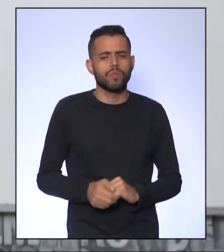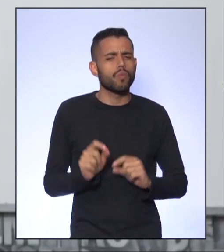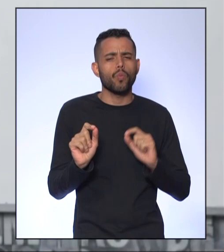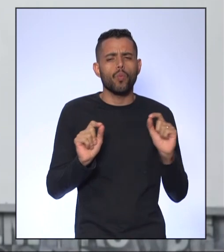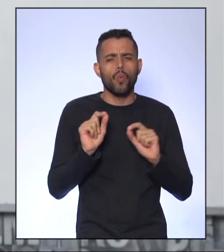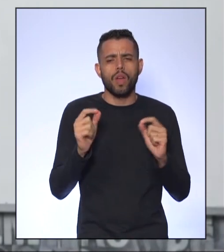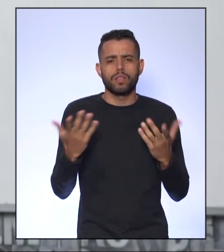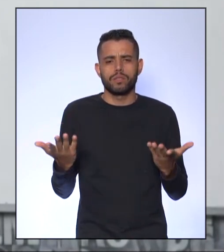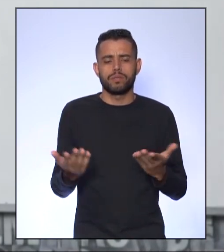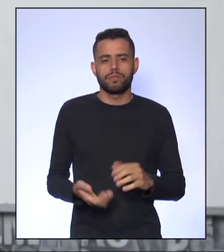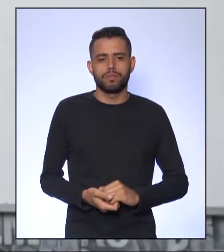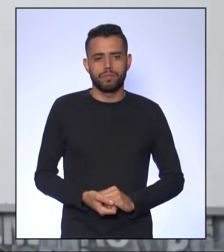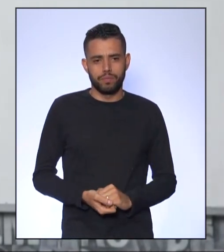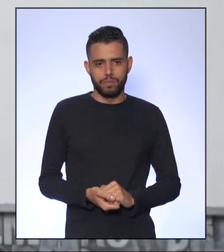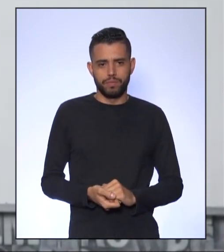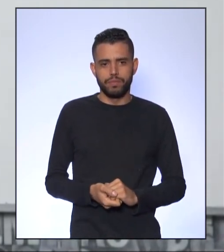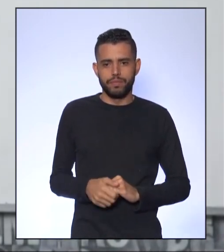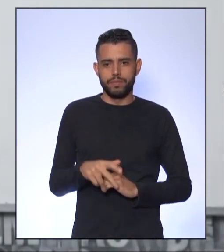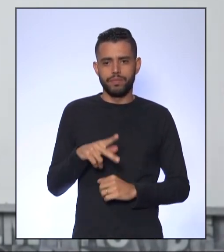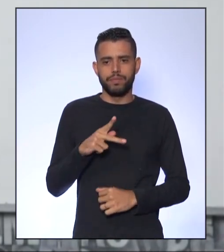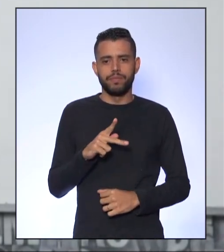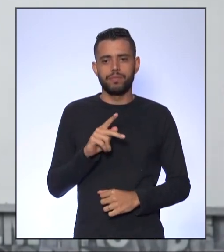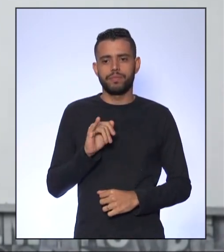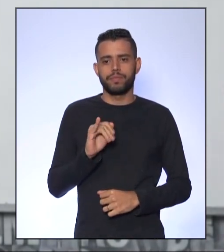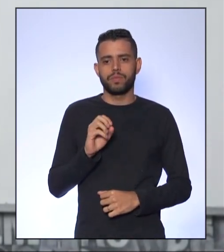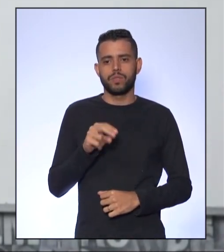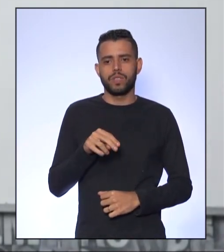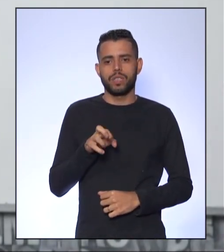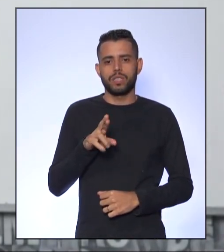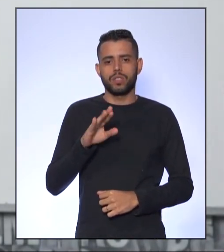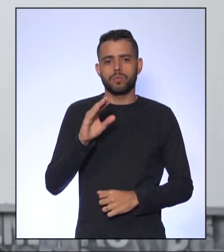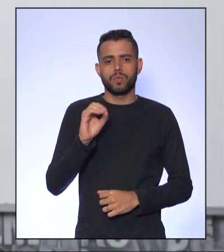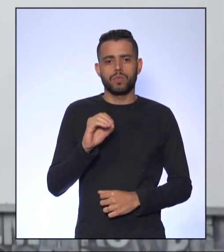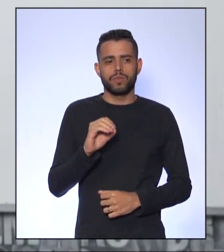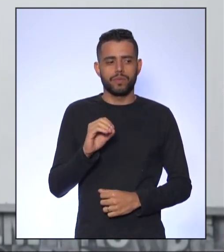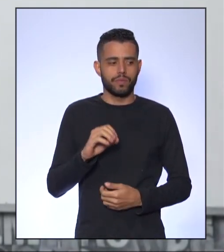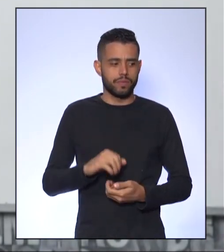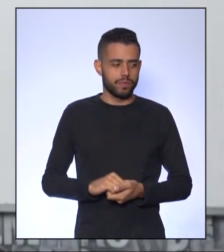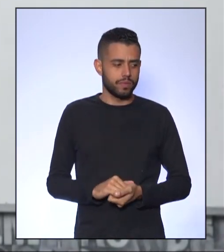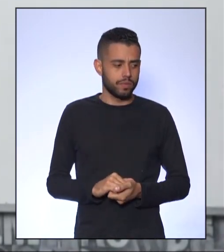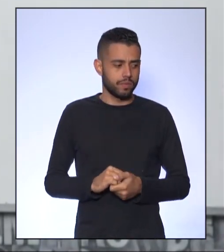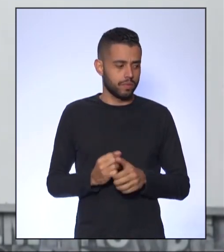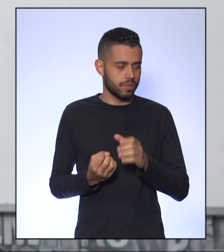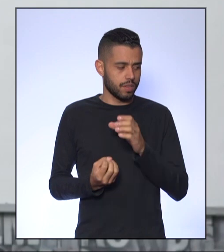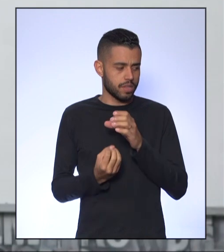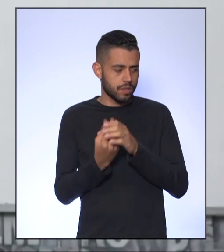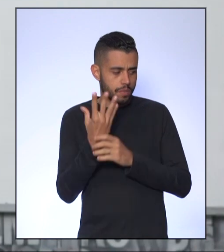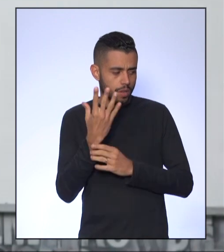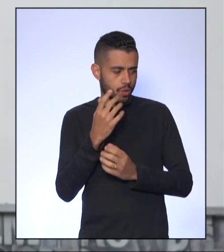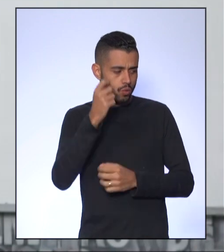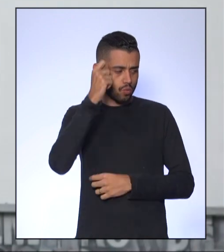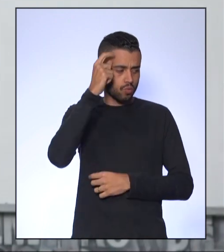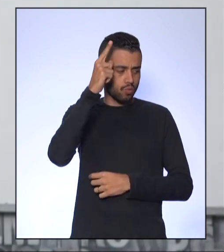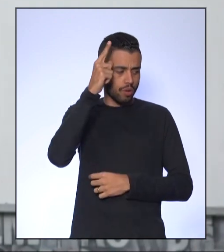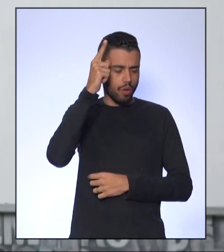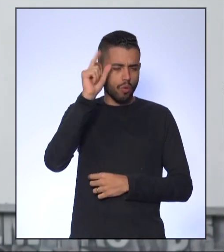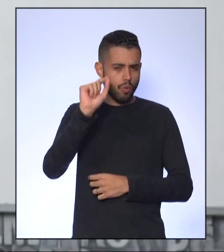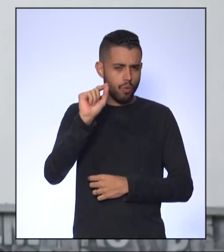Quais? O pioneirismo do Renascimento cultural